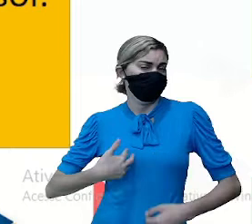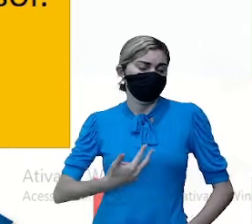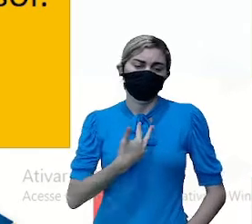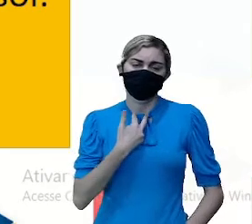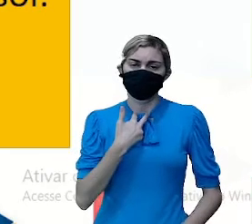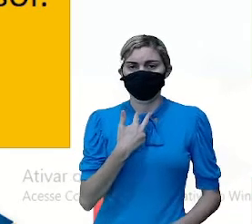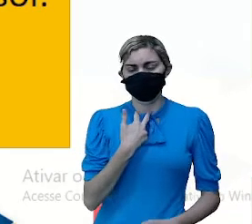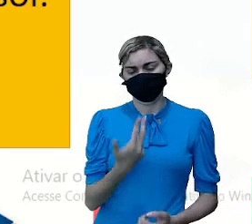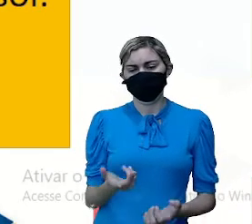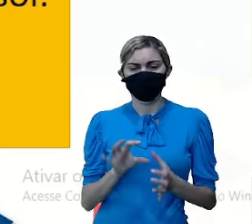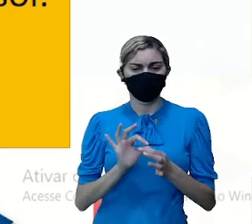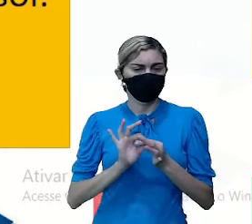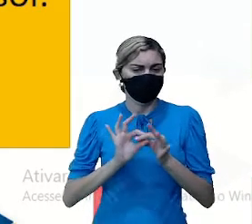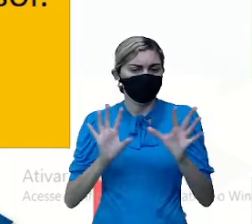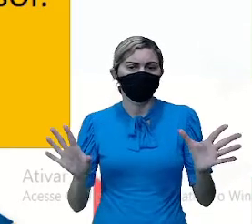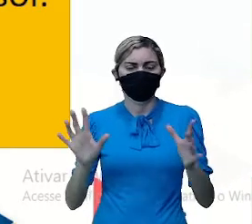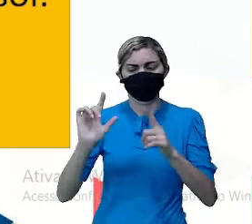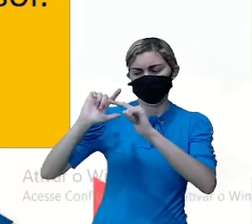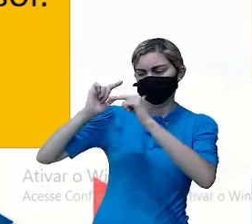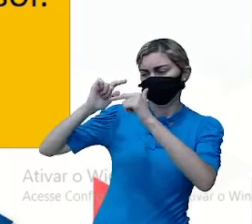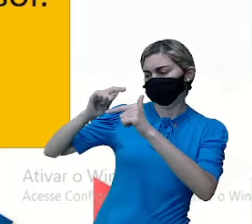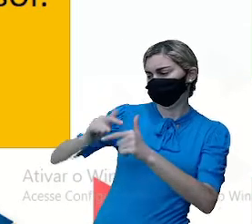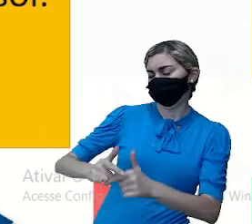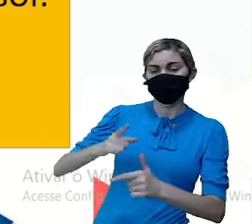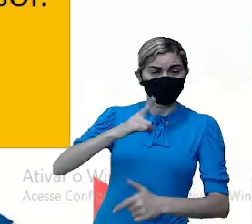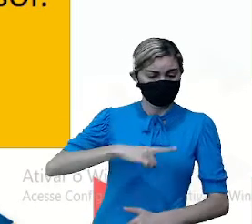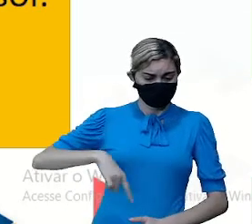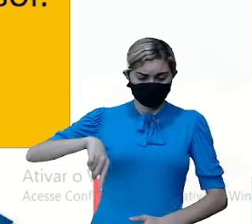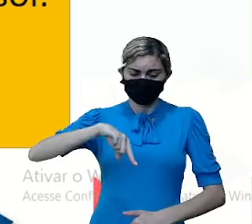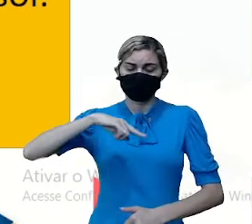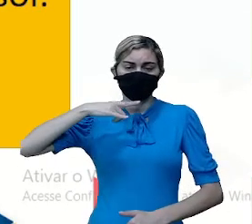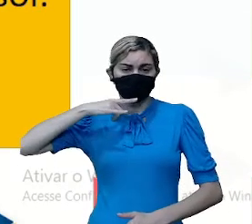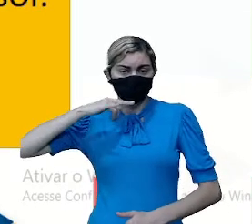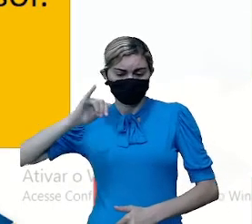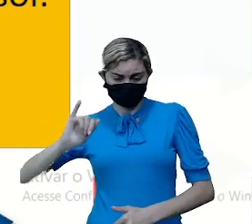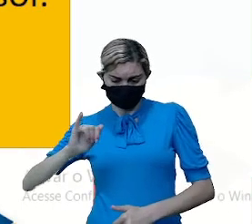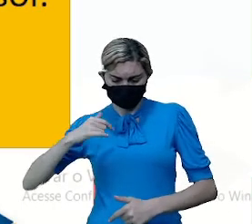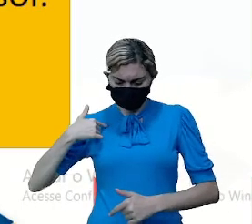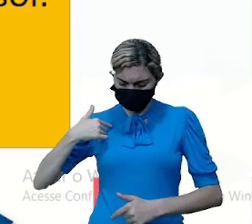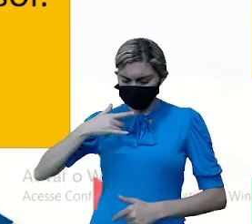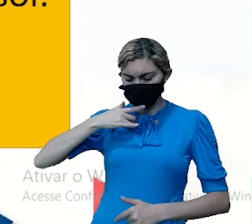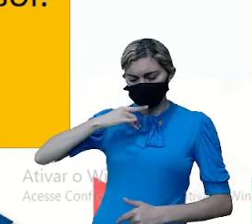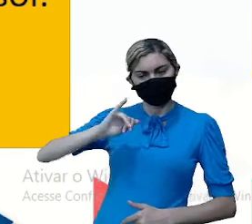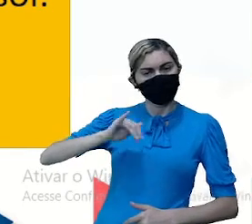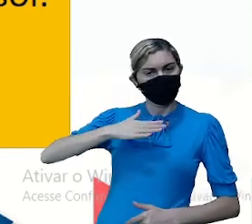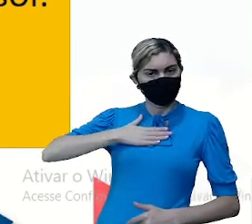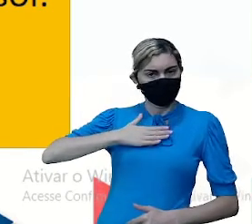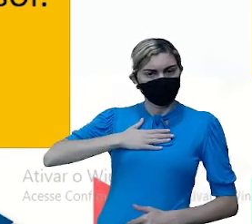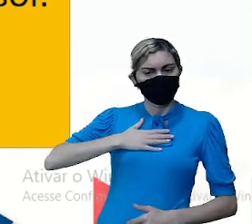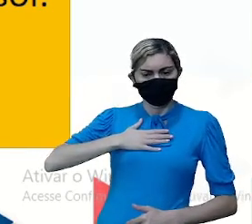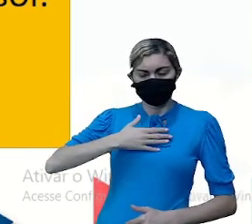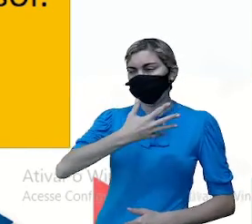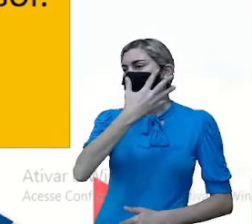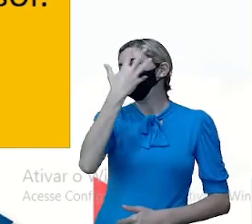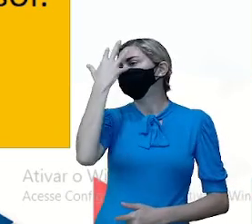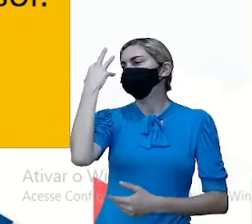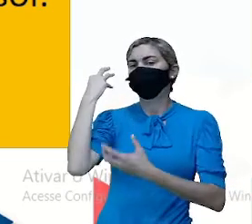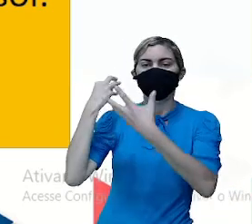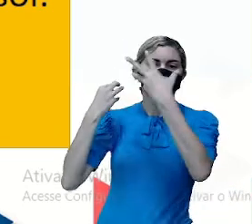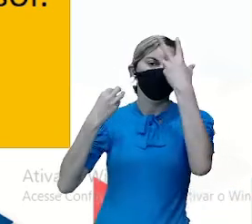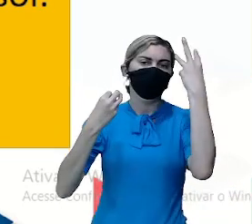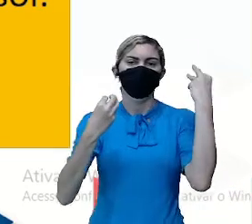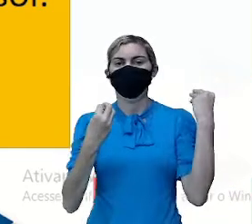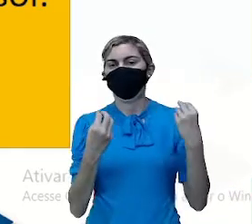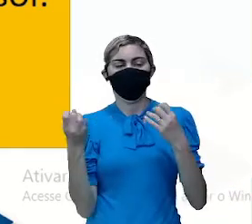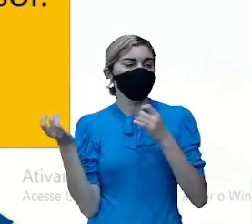posso deixar que as tradições do nosso pai, do meu finado pai, sejam esquecidas,